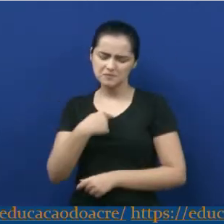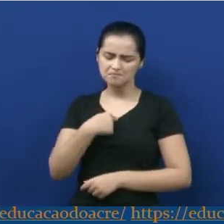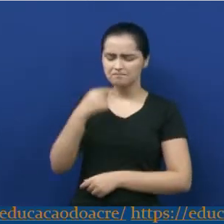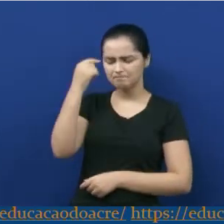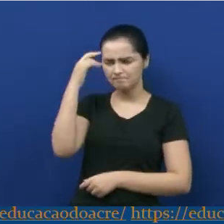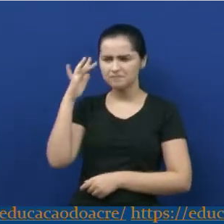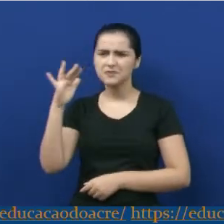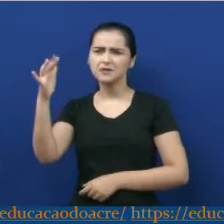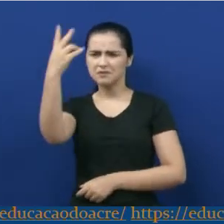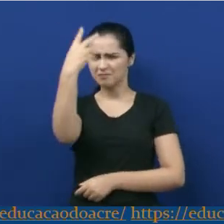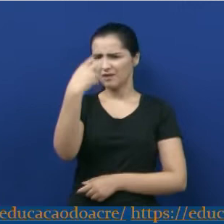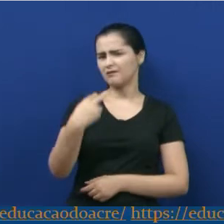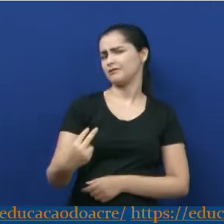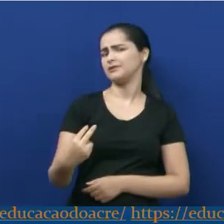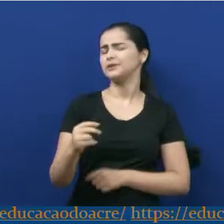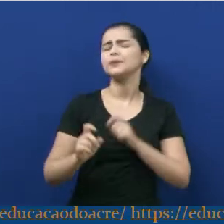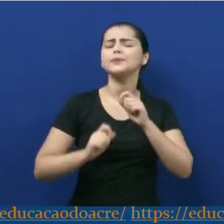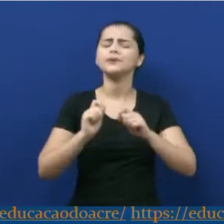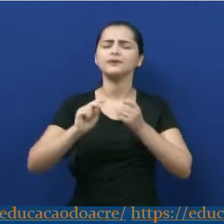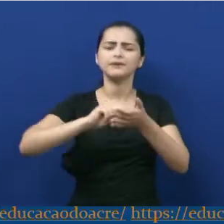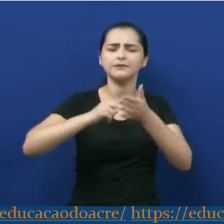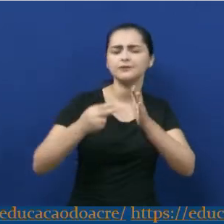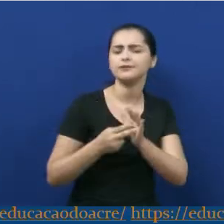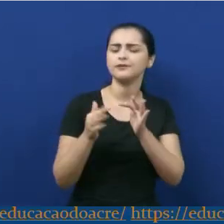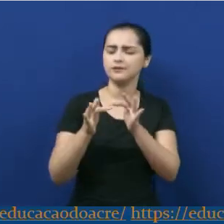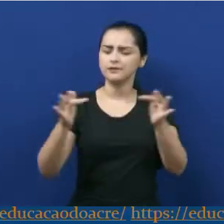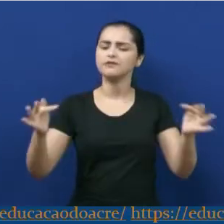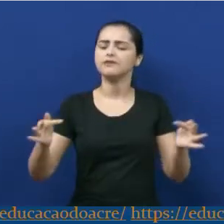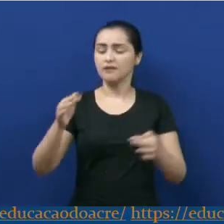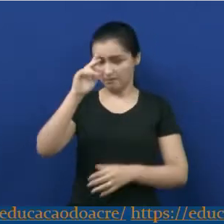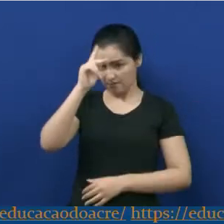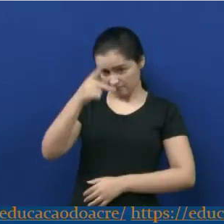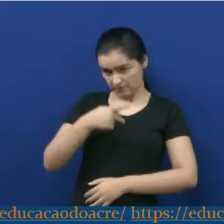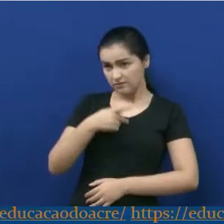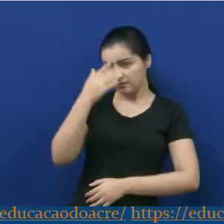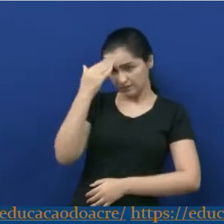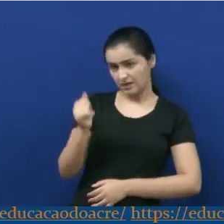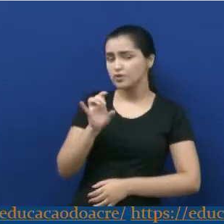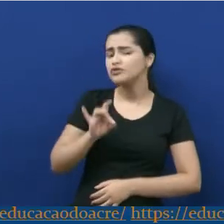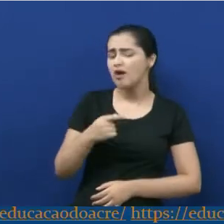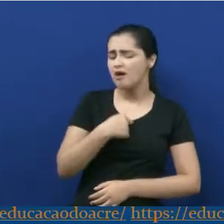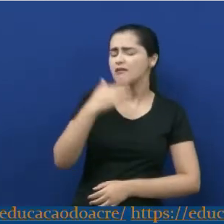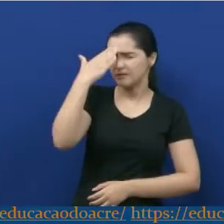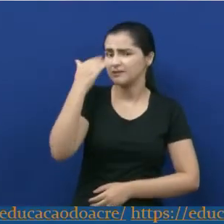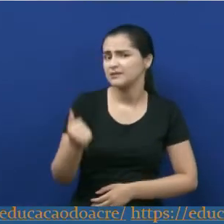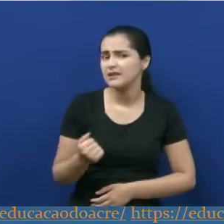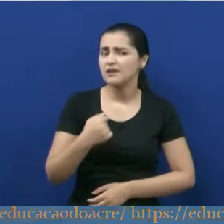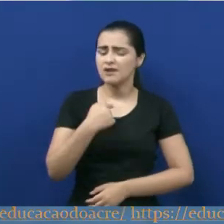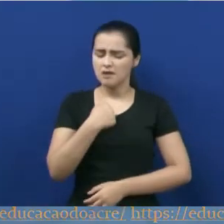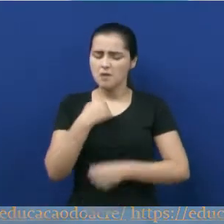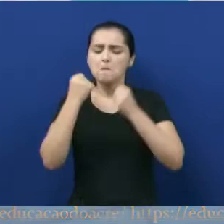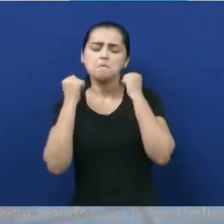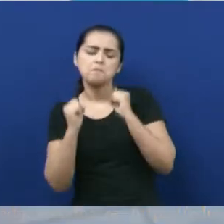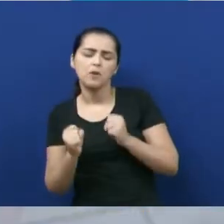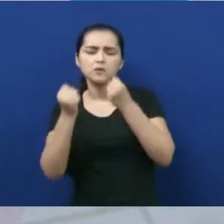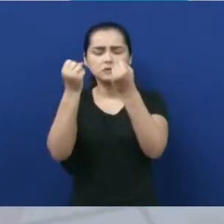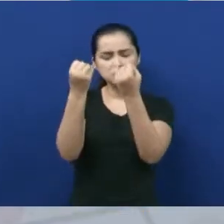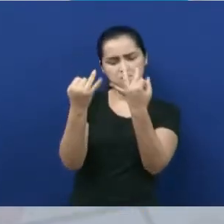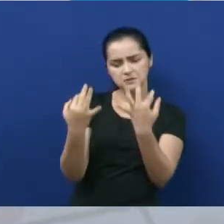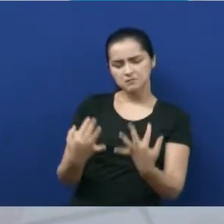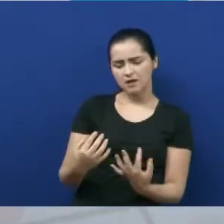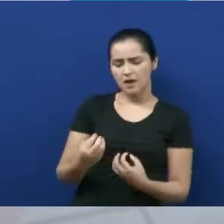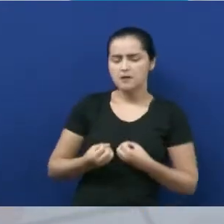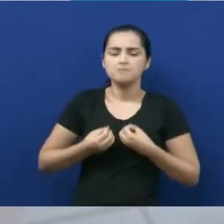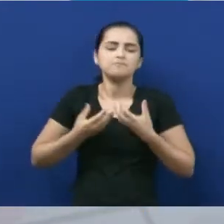que essa frase quer dizer para a gente só eu sei quem eu sou quer dizer só eu posso me definir sou eu